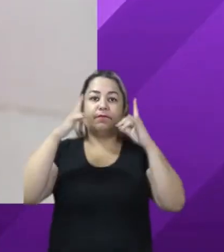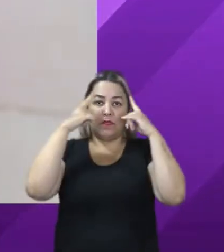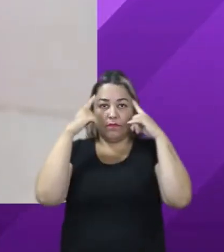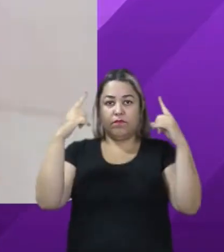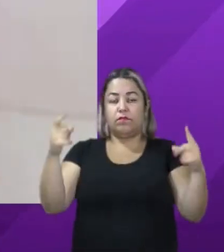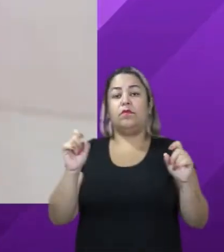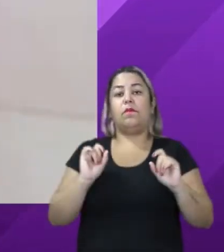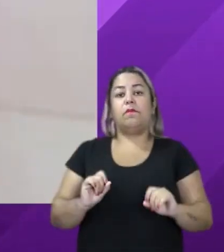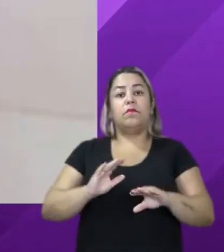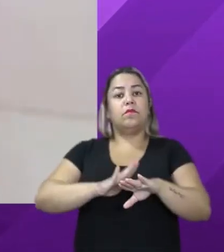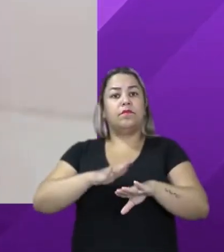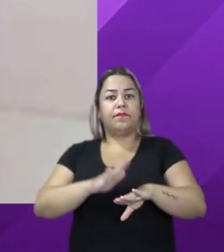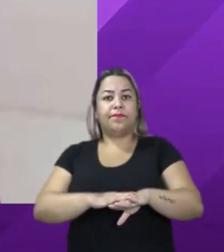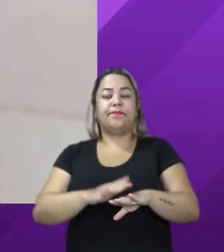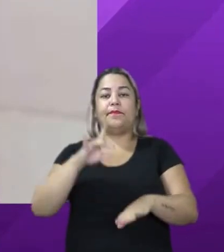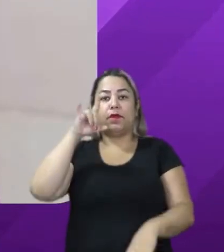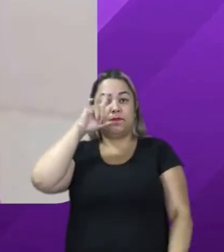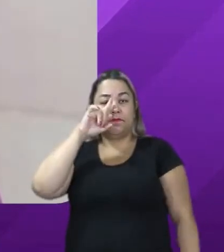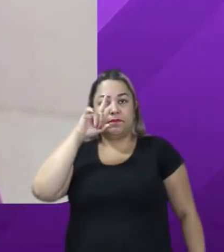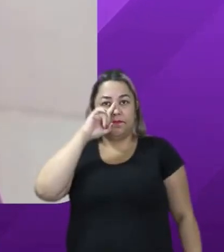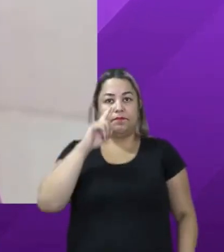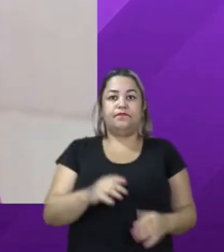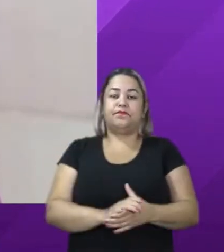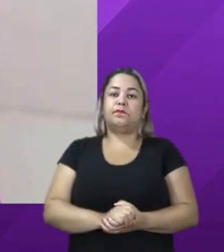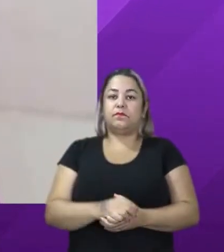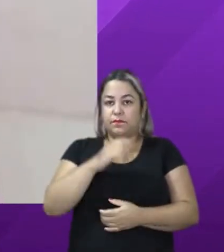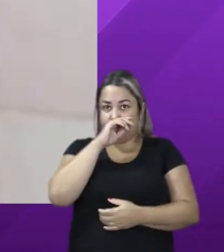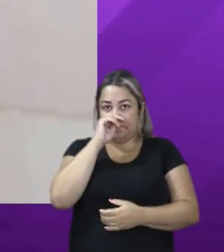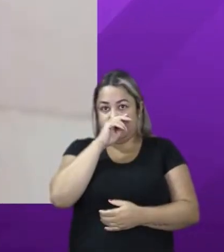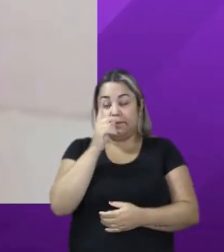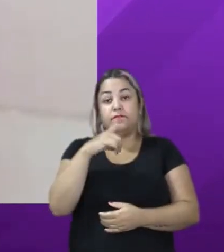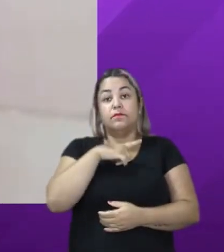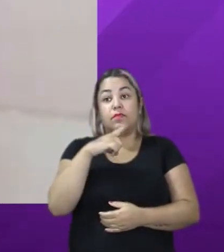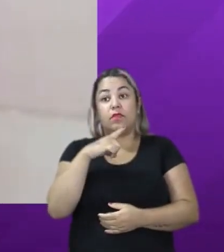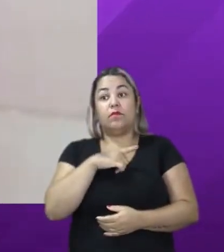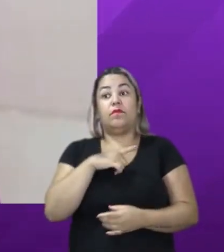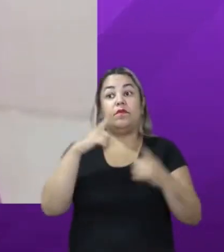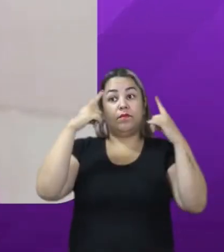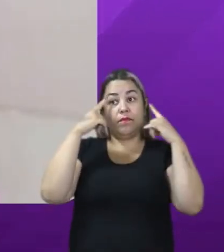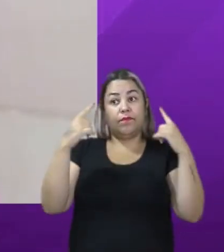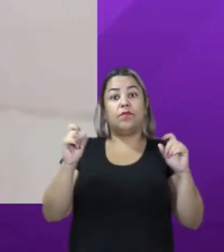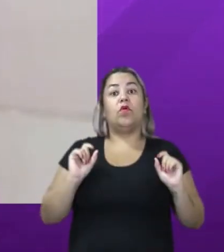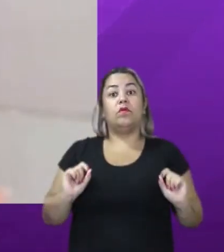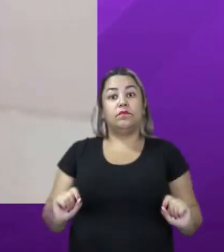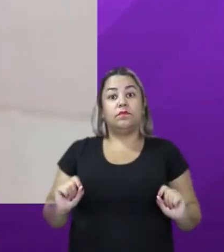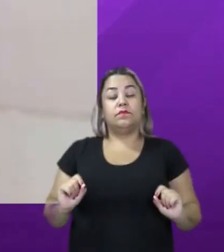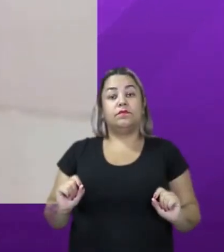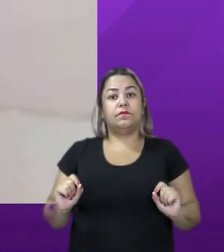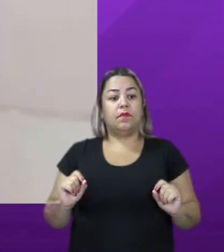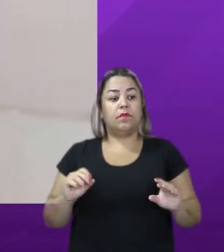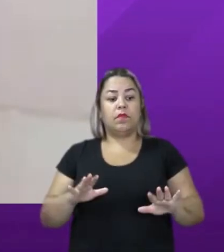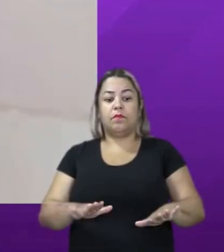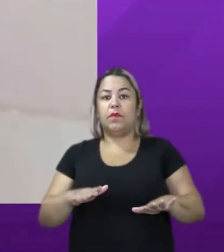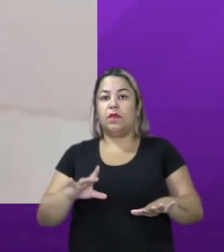forma muito mais agressiva. Então, nós também temos um tipo de violência que é o doxing, que são as